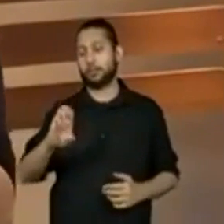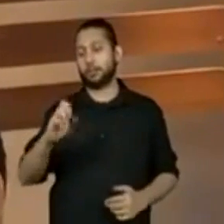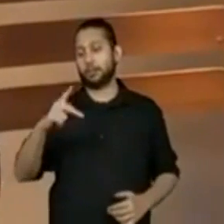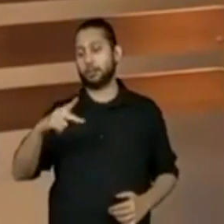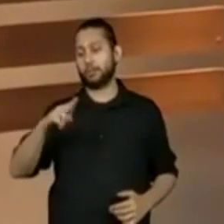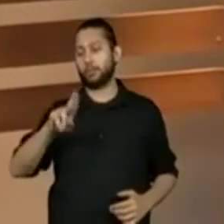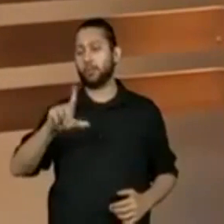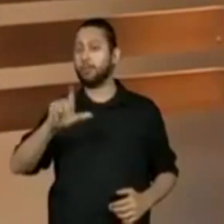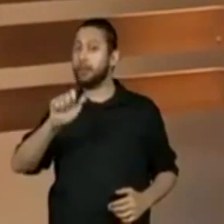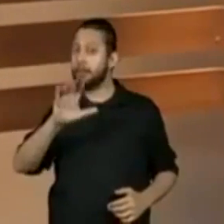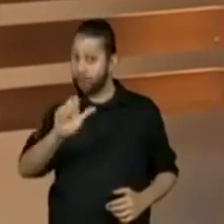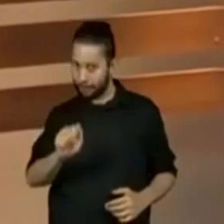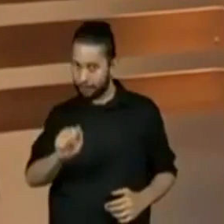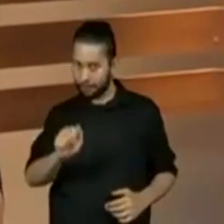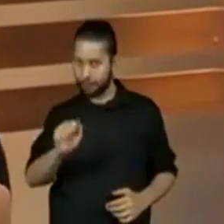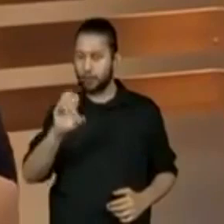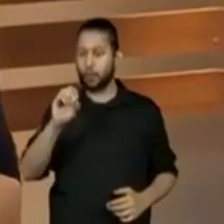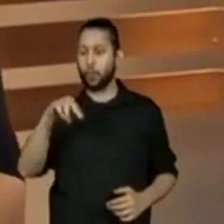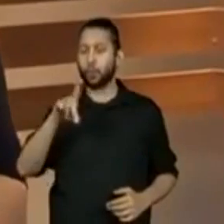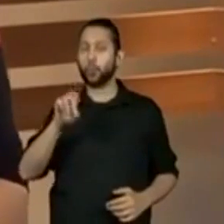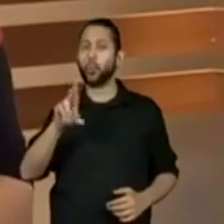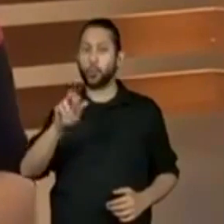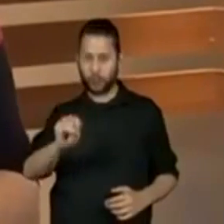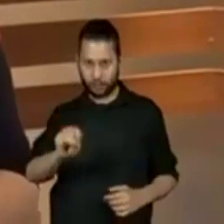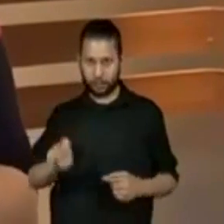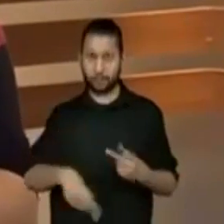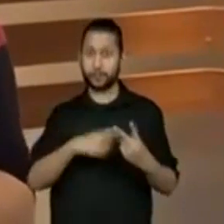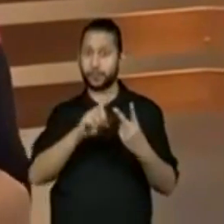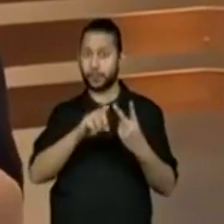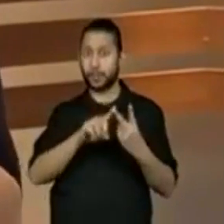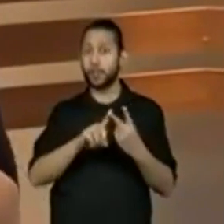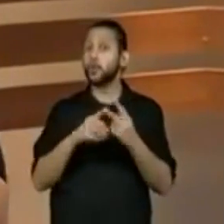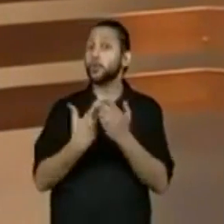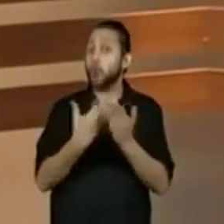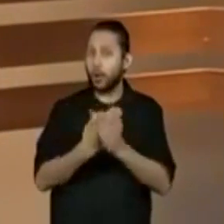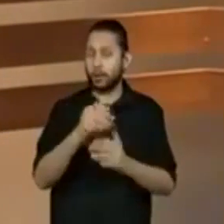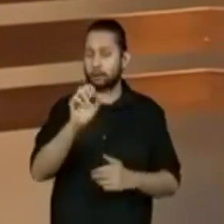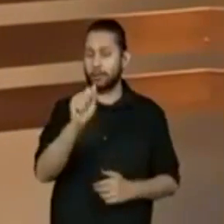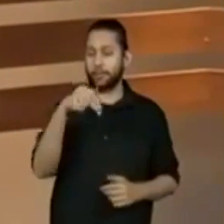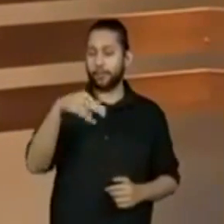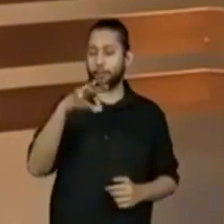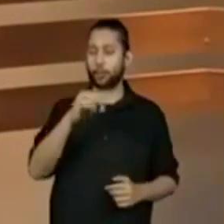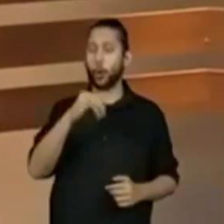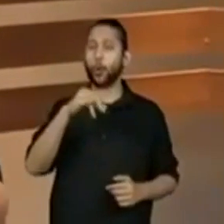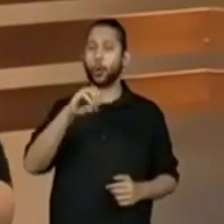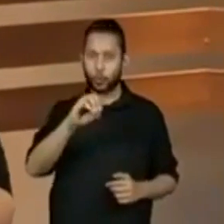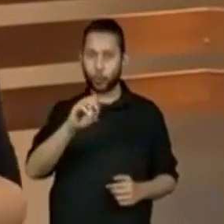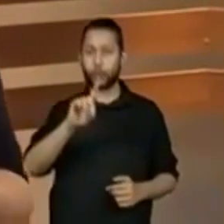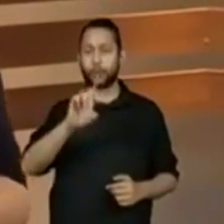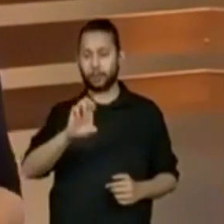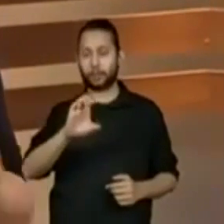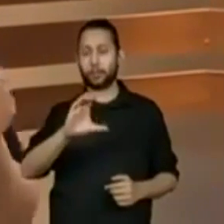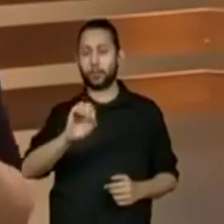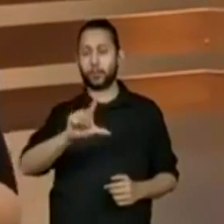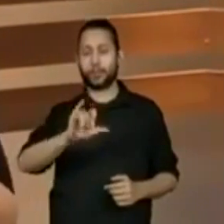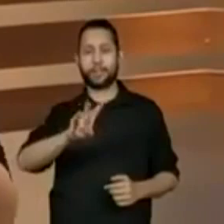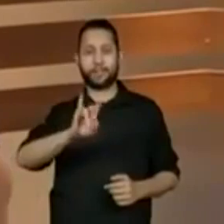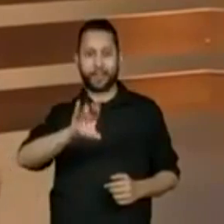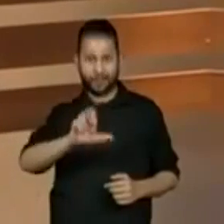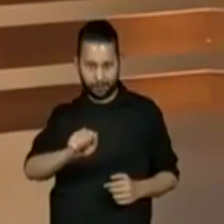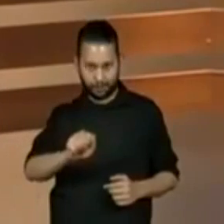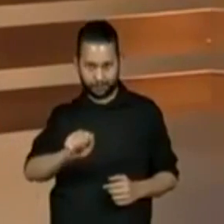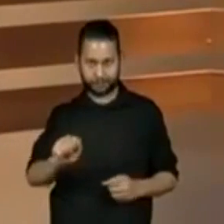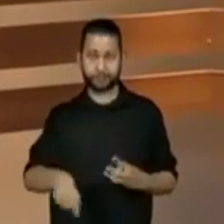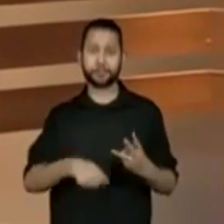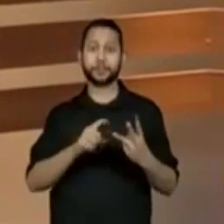a todos da Escola Antônio de Oliveira Camargo, a todos também da Escola Santa Rosa